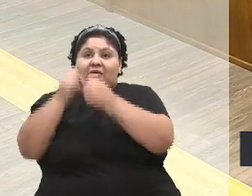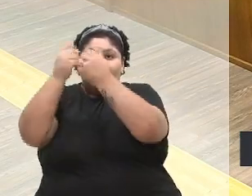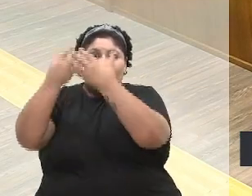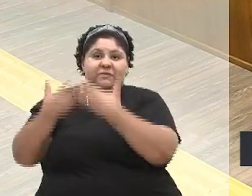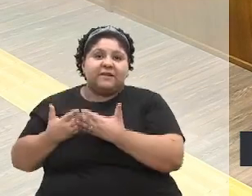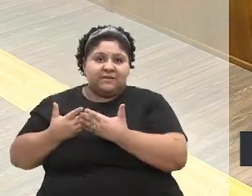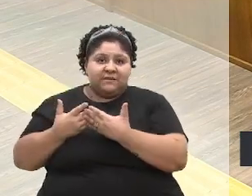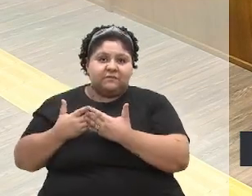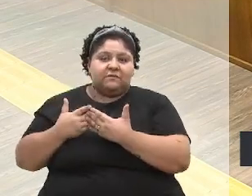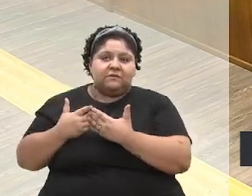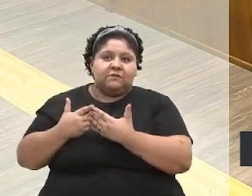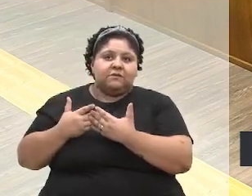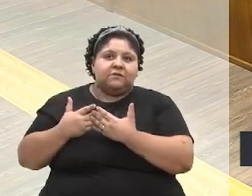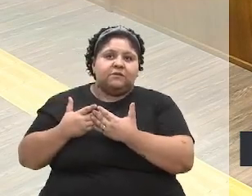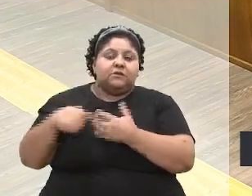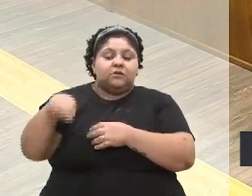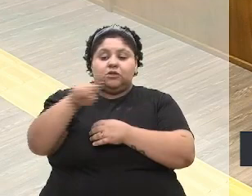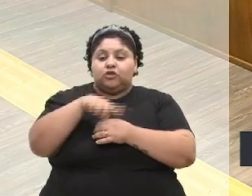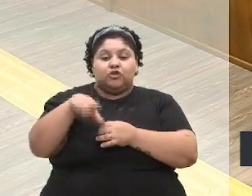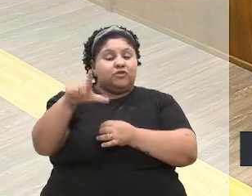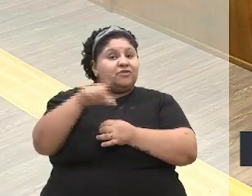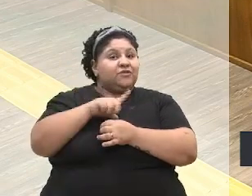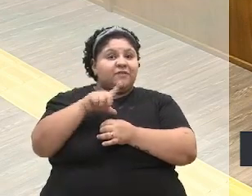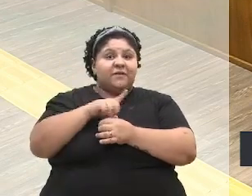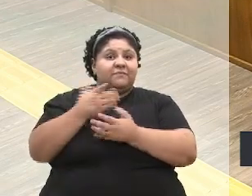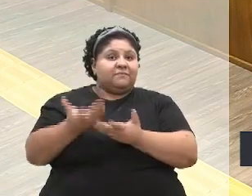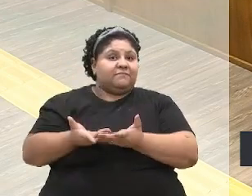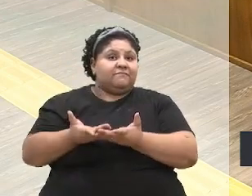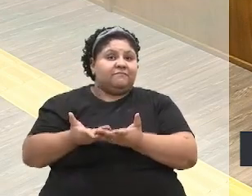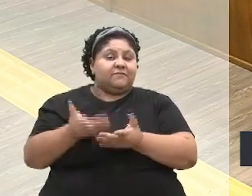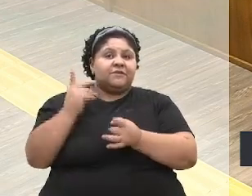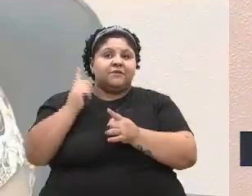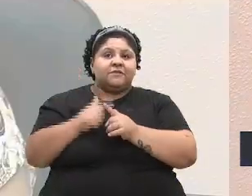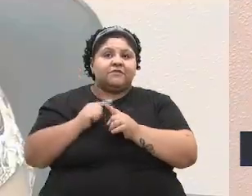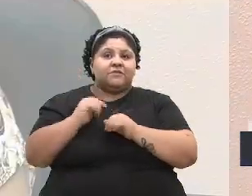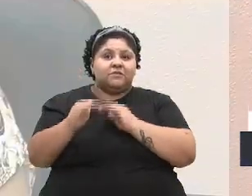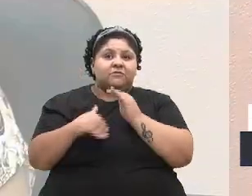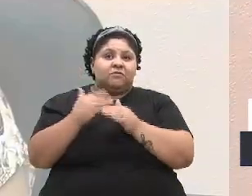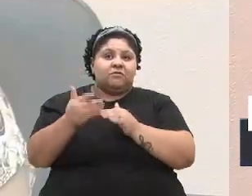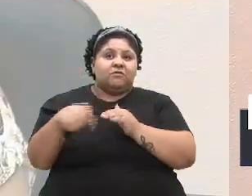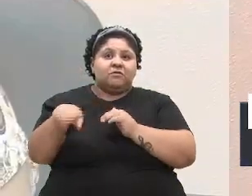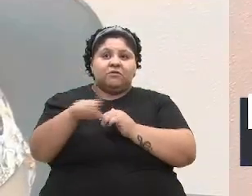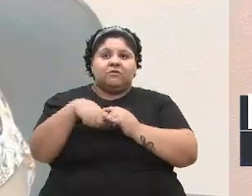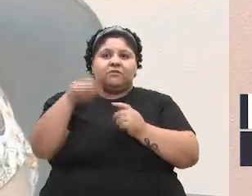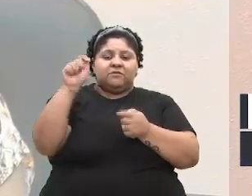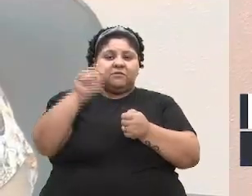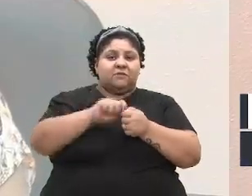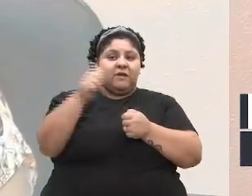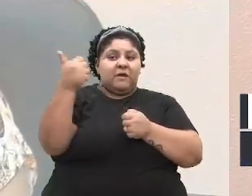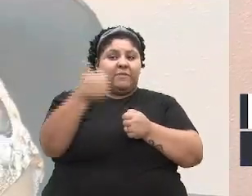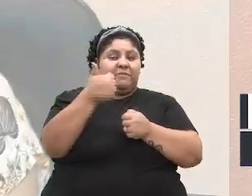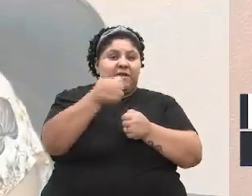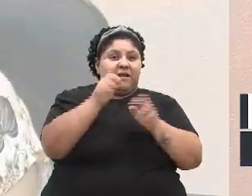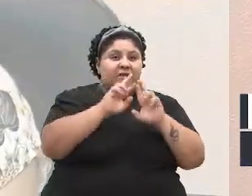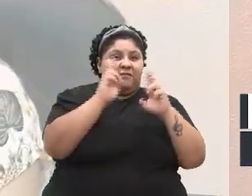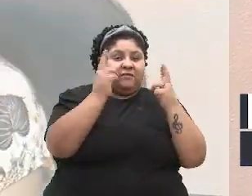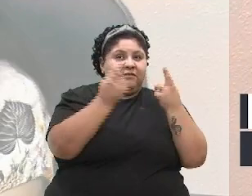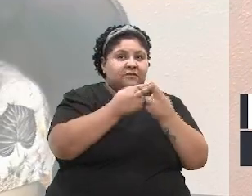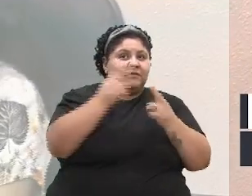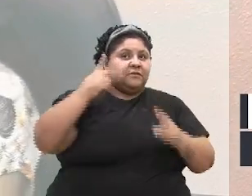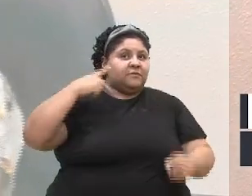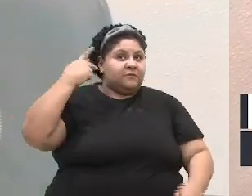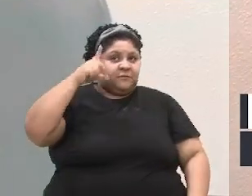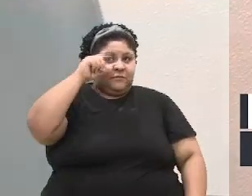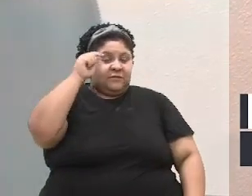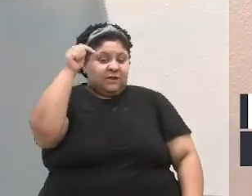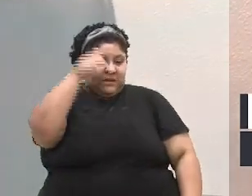dela. E nós não tivemos. Porque quando a gente fez a primeira reunião, vereador Schalco,